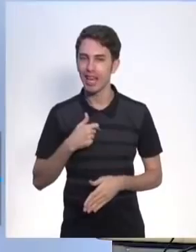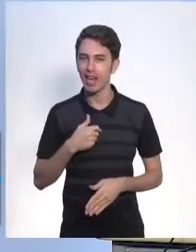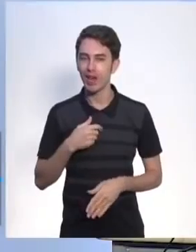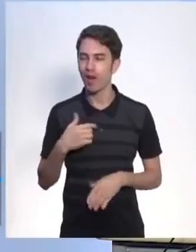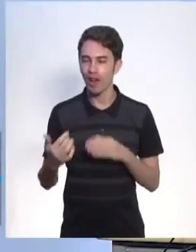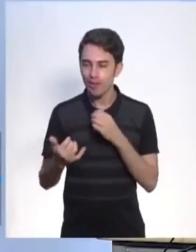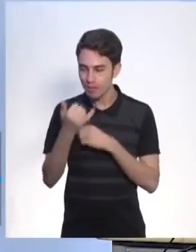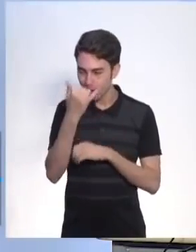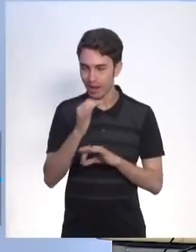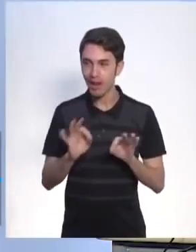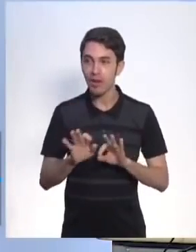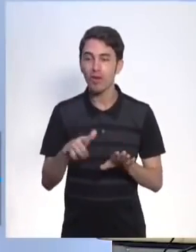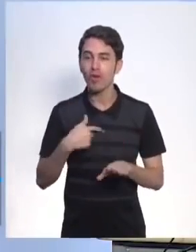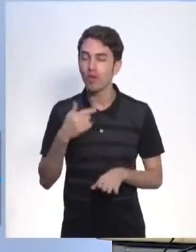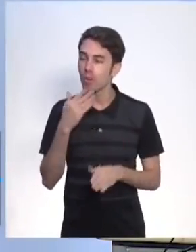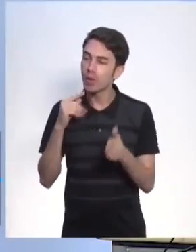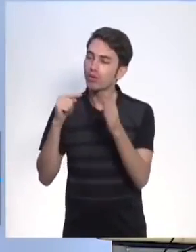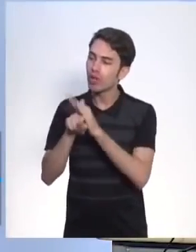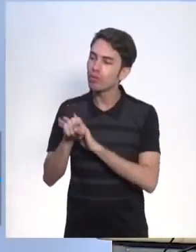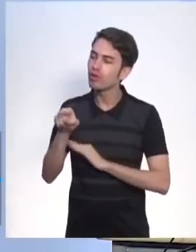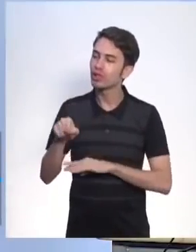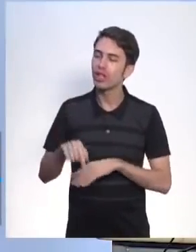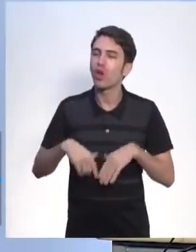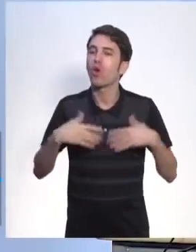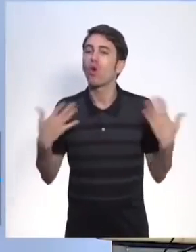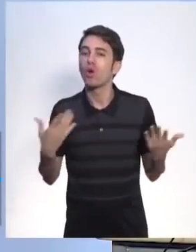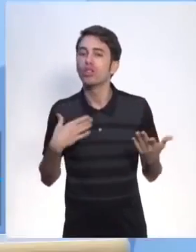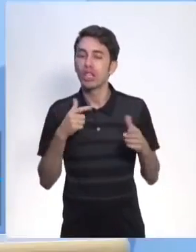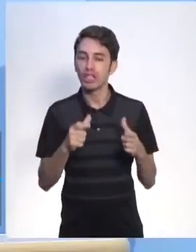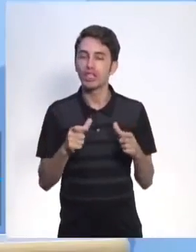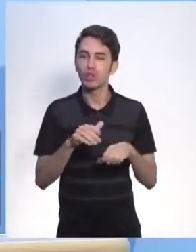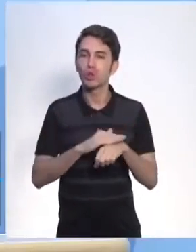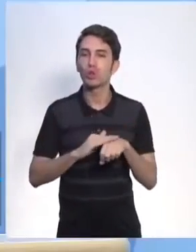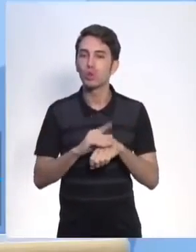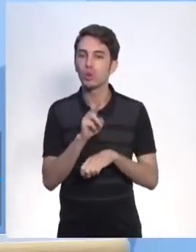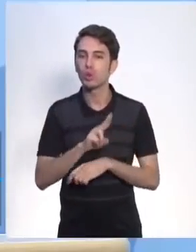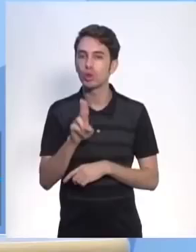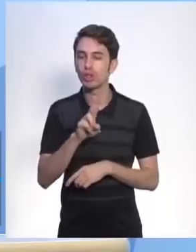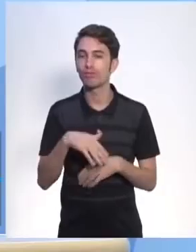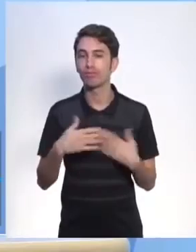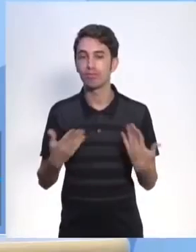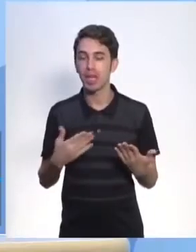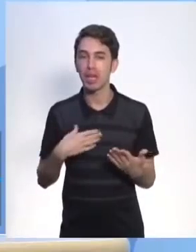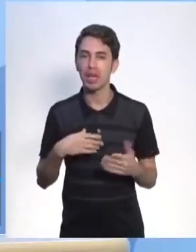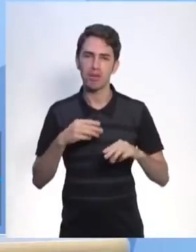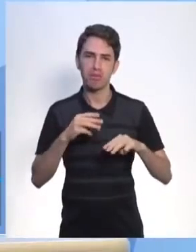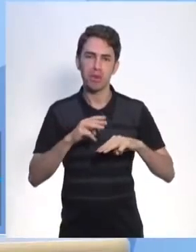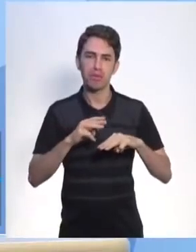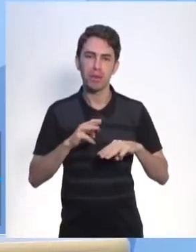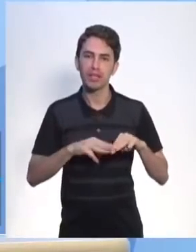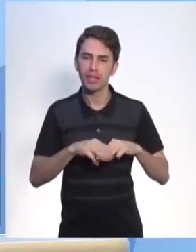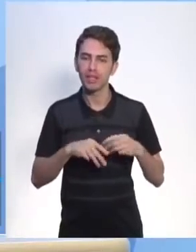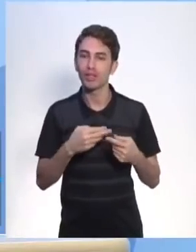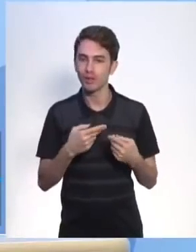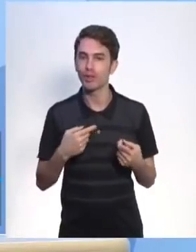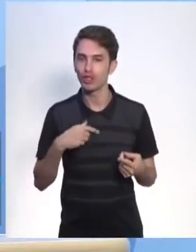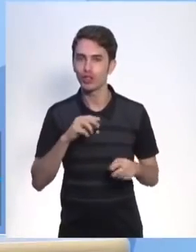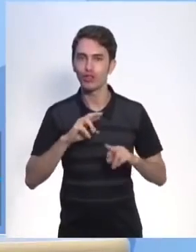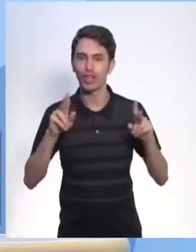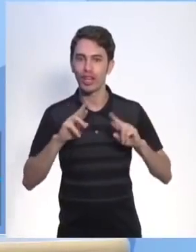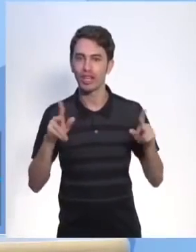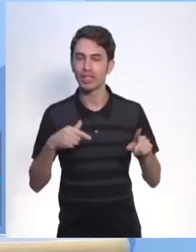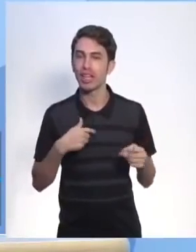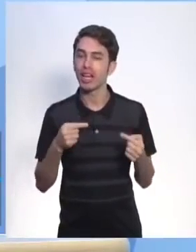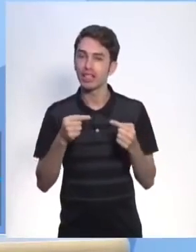cair nessa, eu vou perguntar para você, onde tem? Bom, é uma matéria totalmente diferente de matemática, ela se encaixa